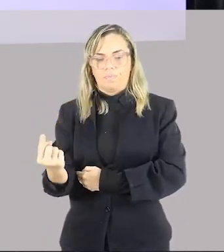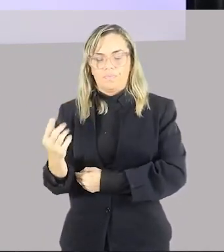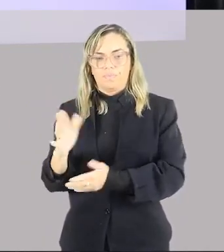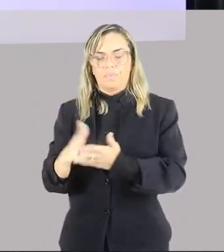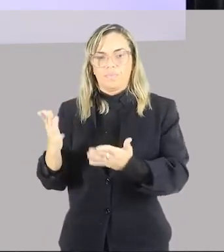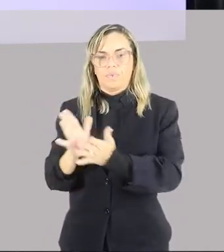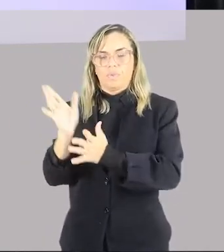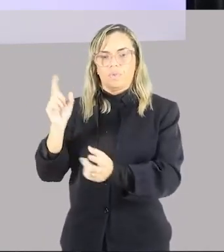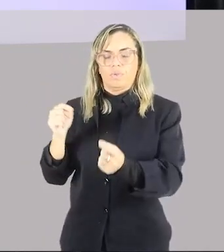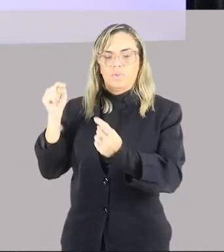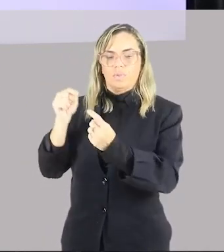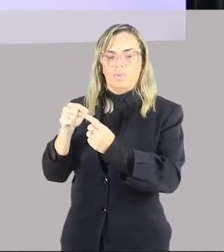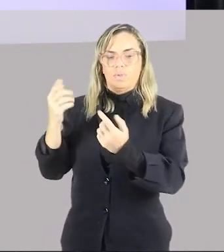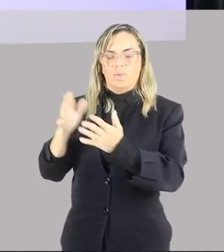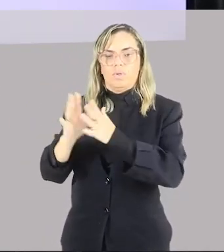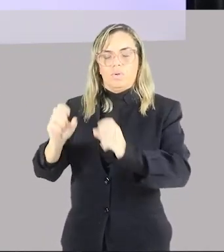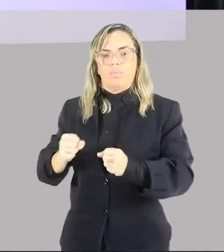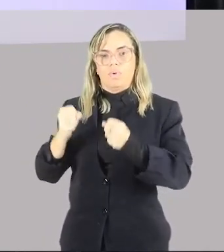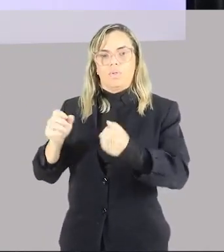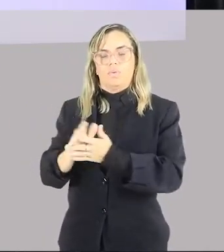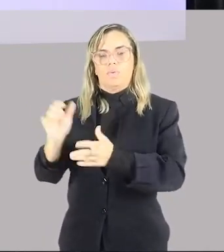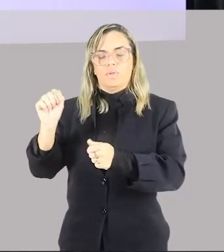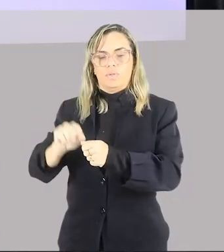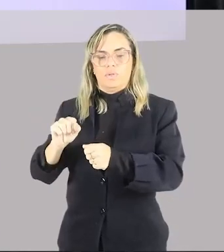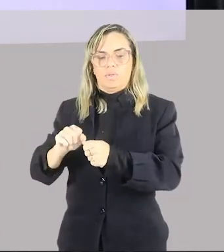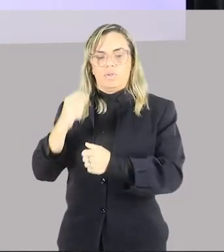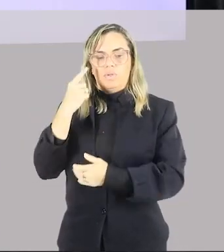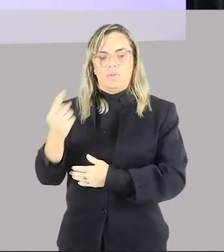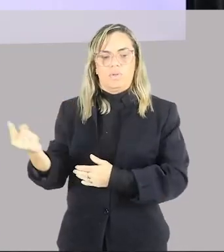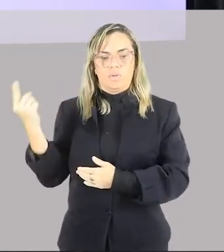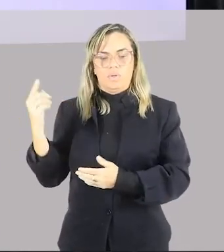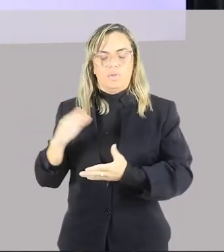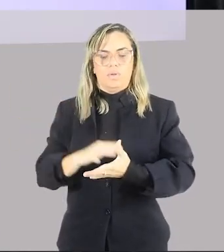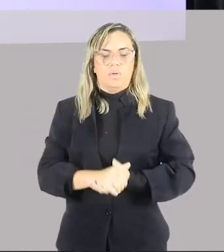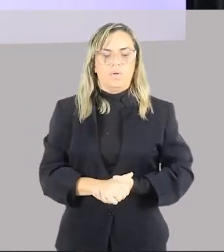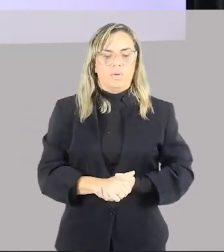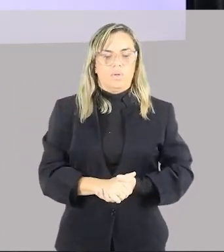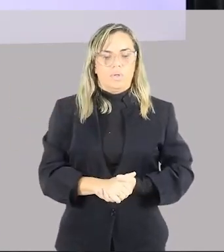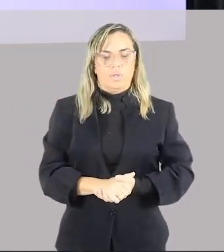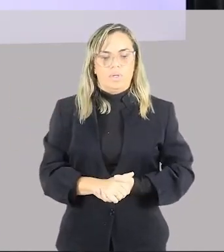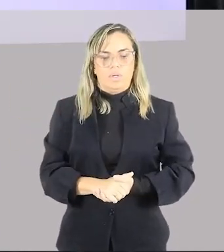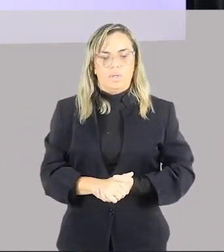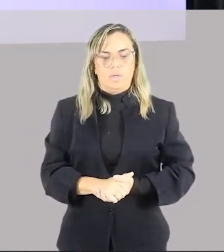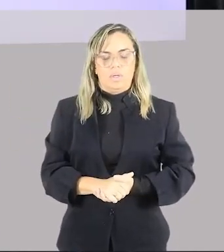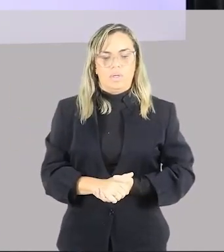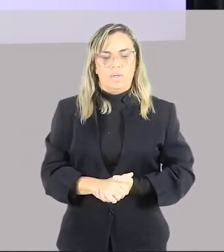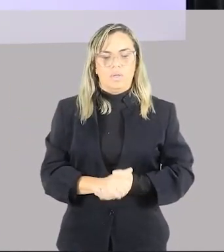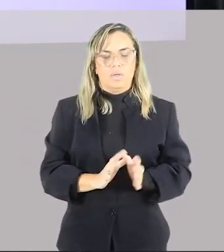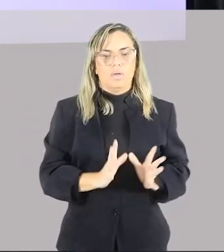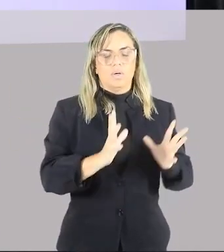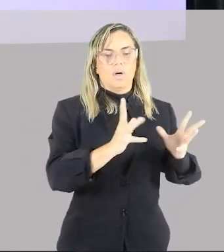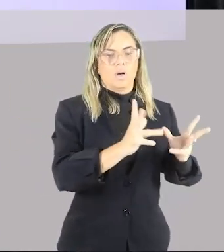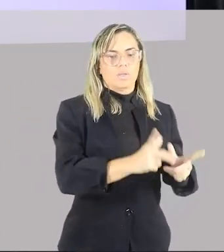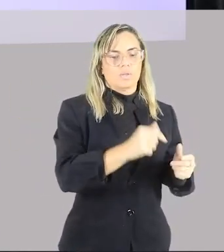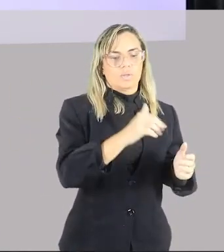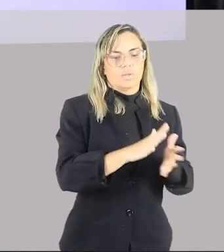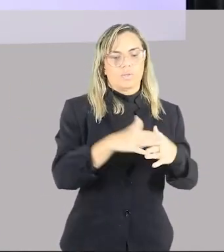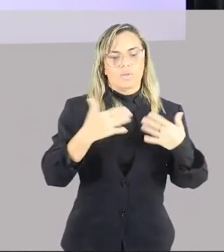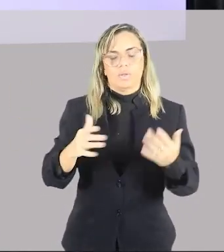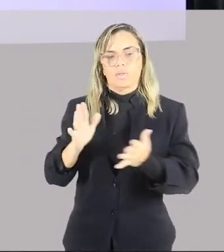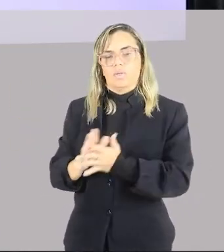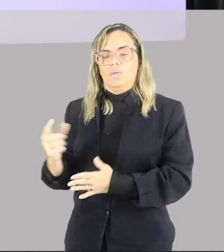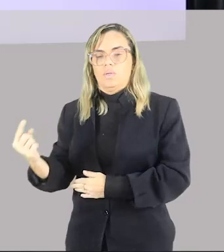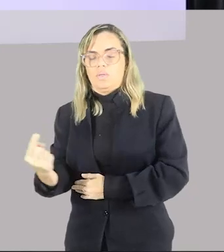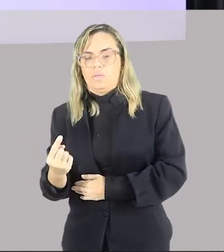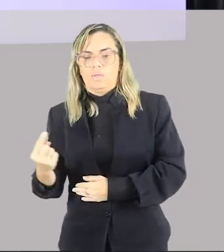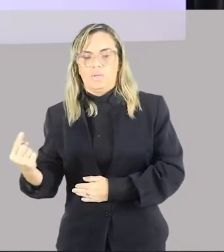ela se destina, quem poderá usufruir dela. Então, quanto aos destinatários, eu tenho os atos gerais, eu tenho os atos